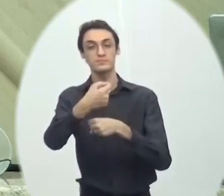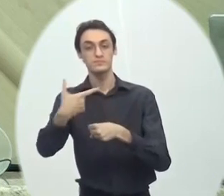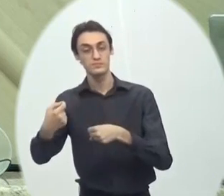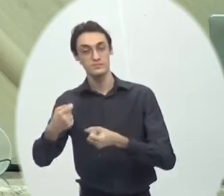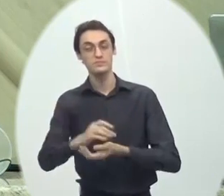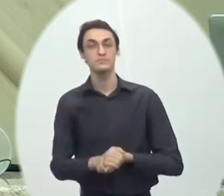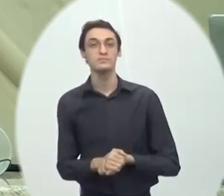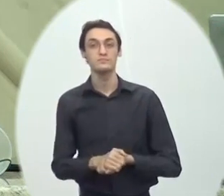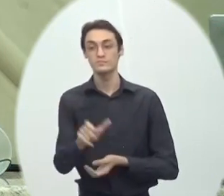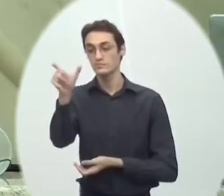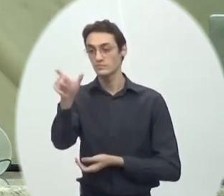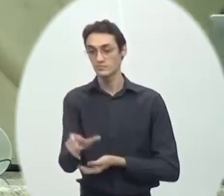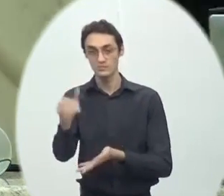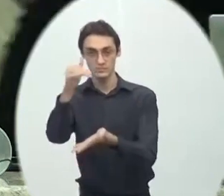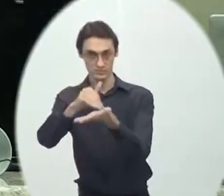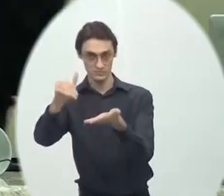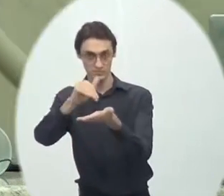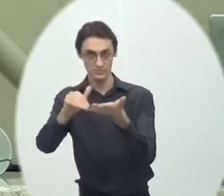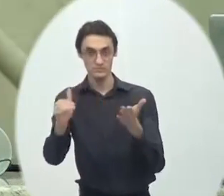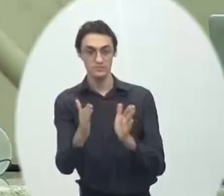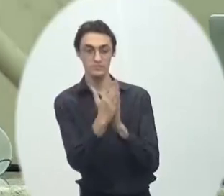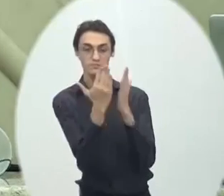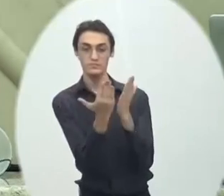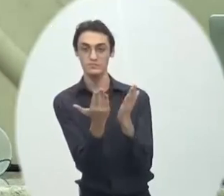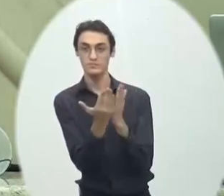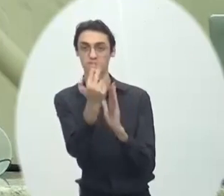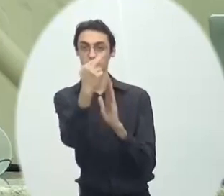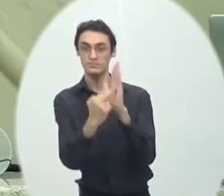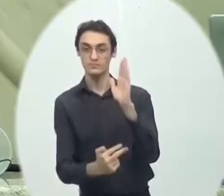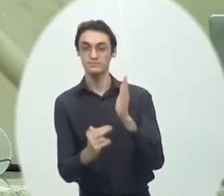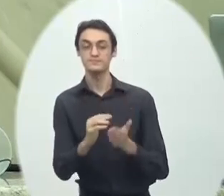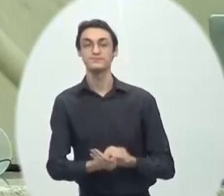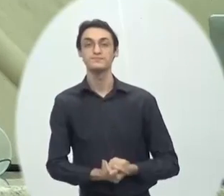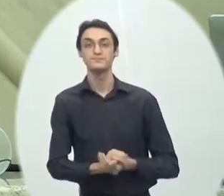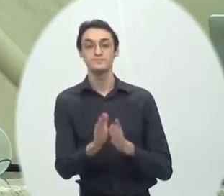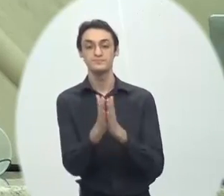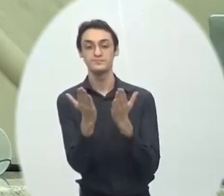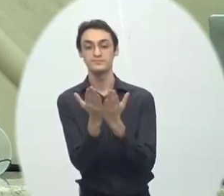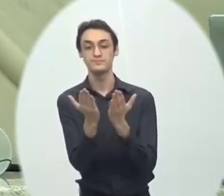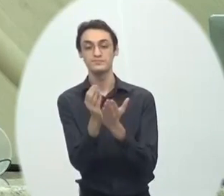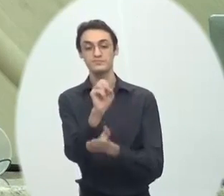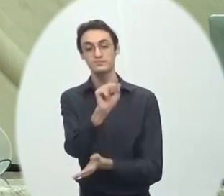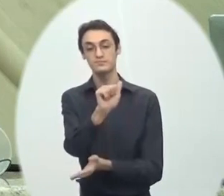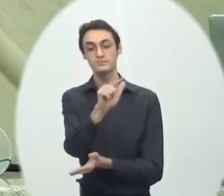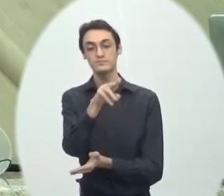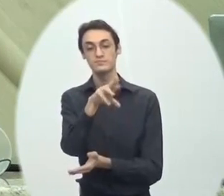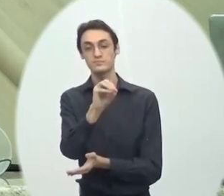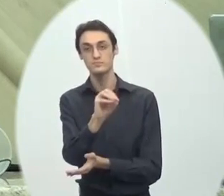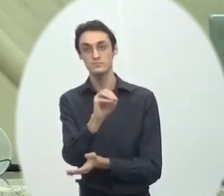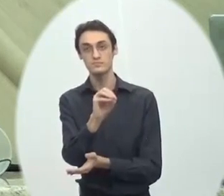10/2020. Solicito ao senhor secretário para que faça a leitura da Bíblia.